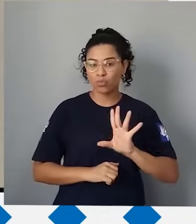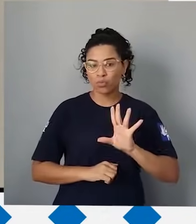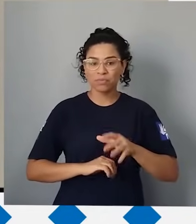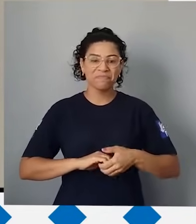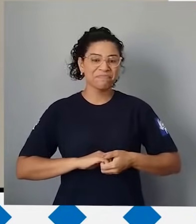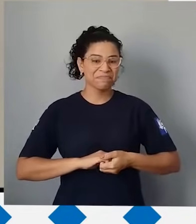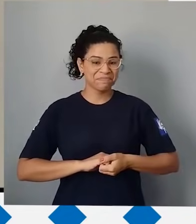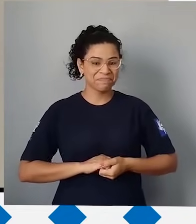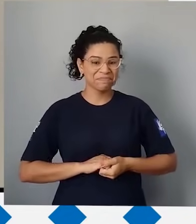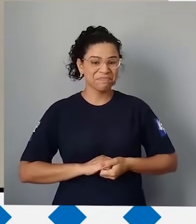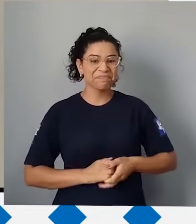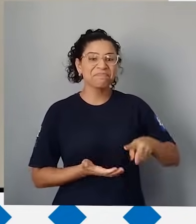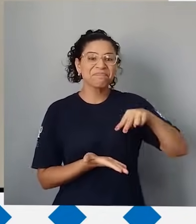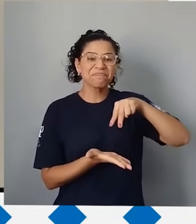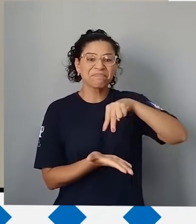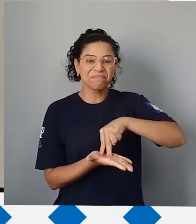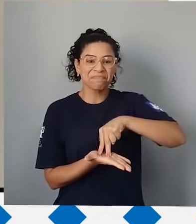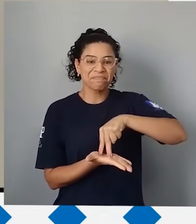Simamaka.